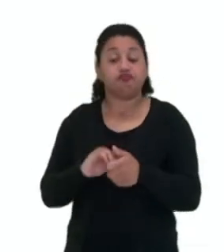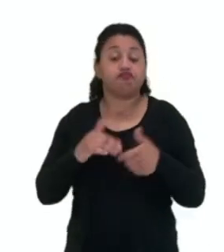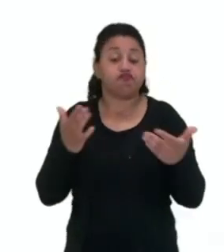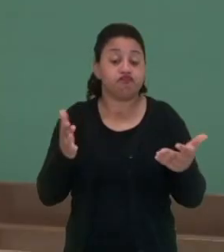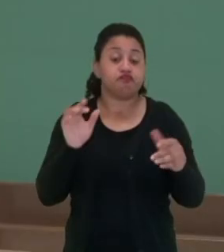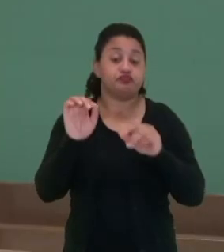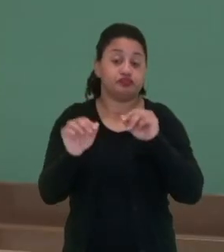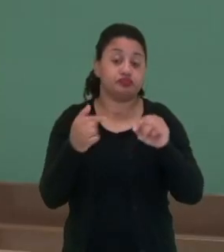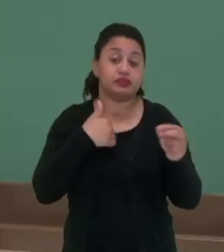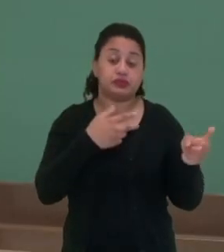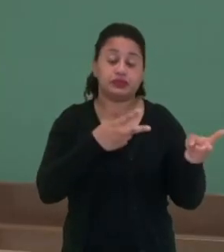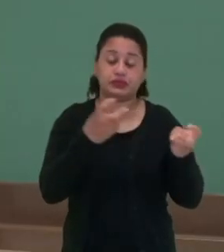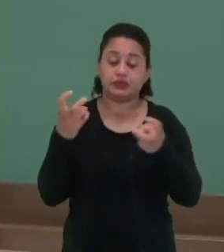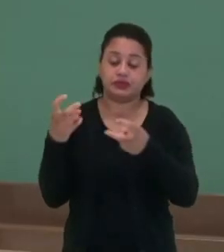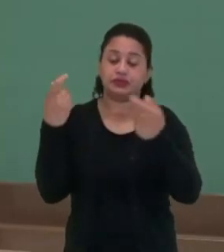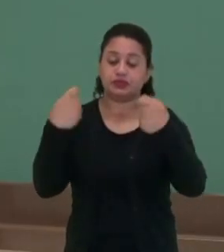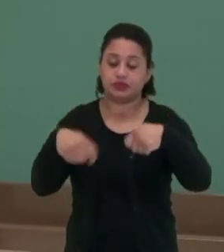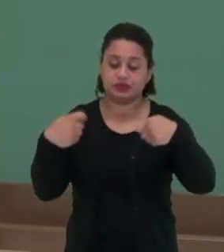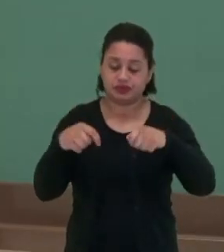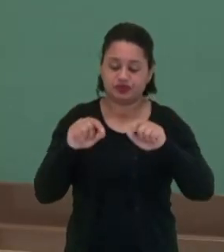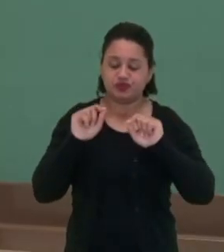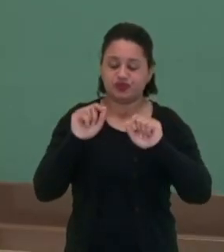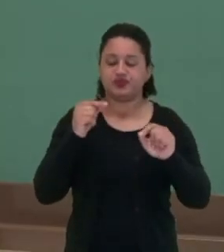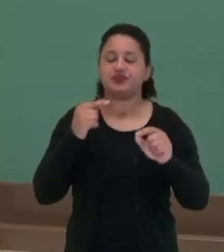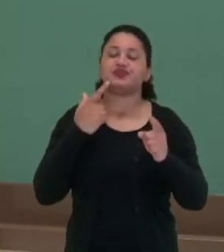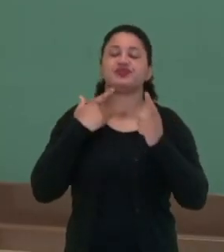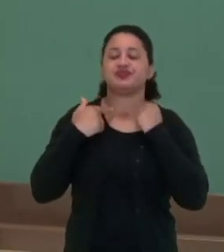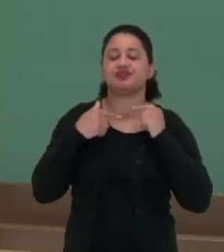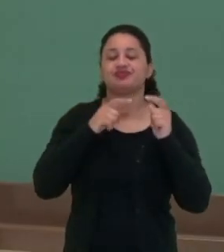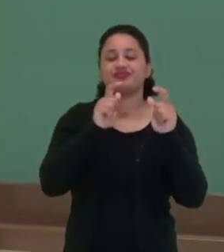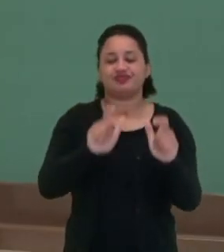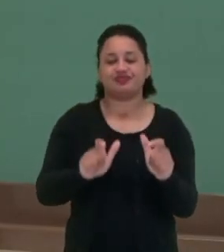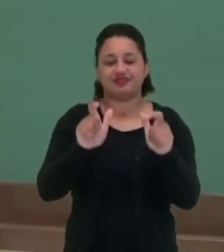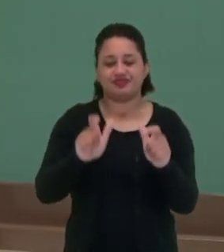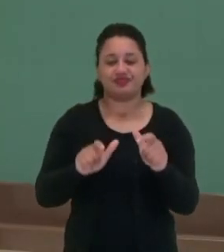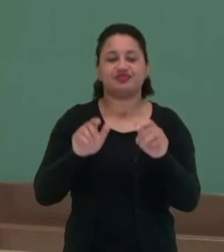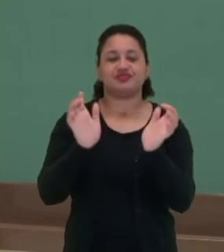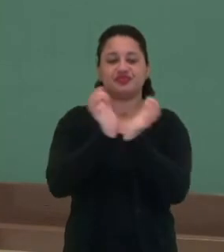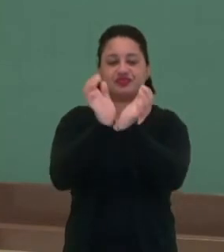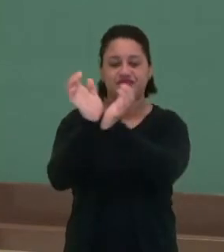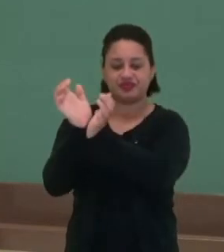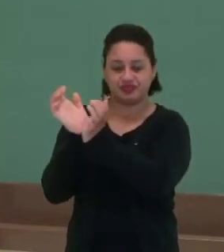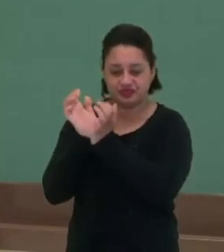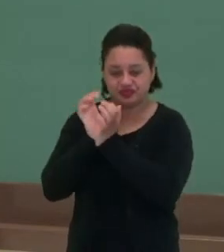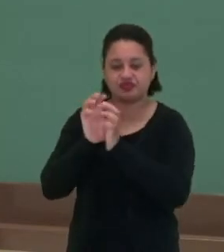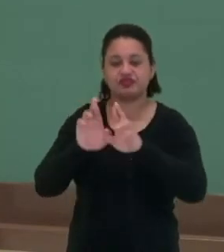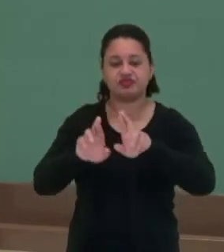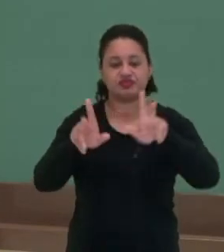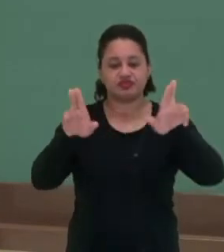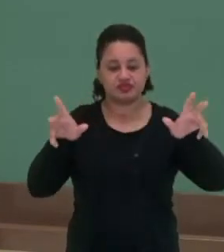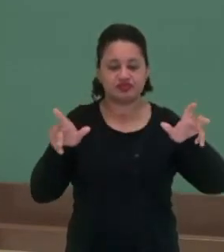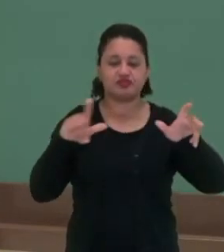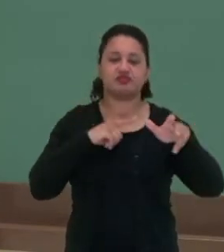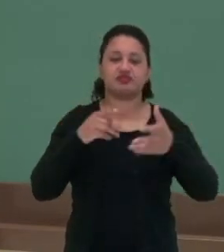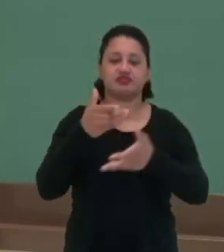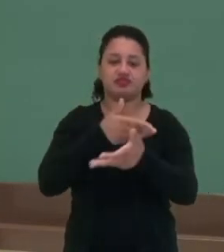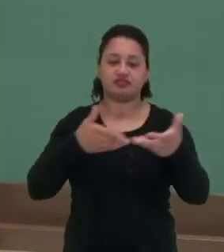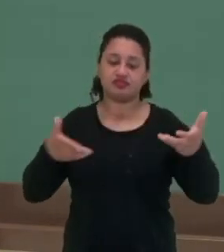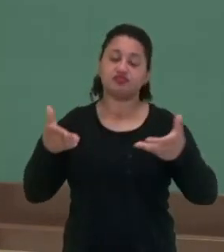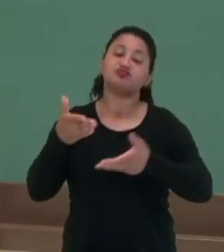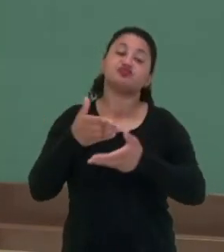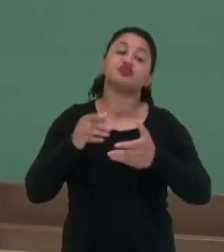vista essa necessidade, esses anseios por um território, esses grupos ali que se divergem muito entre si dos